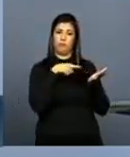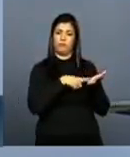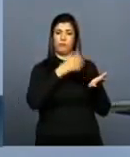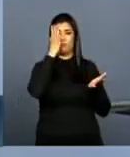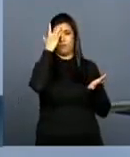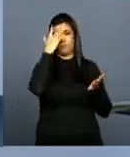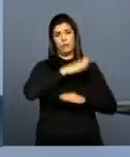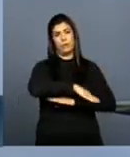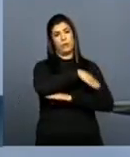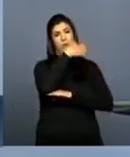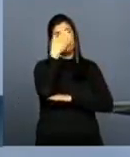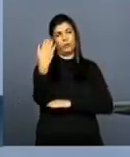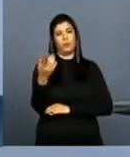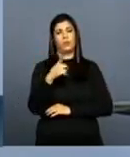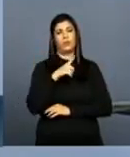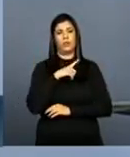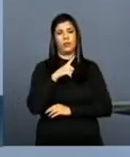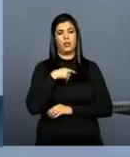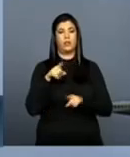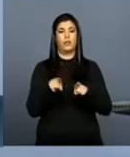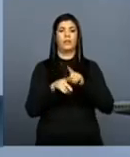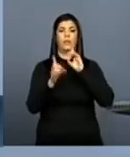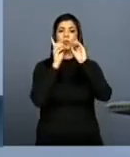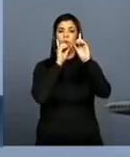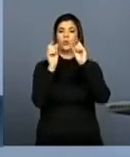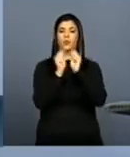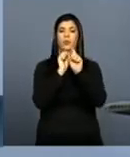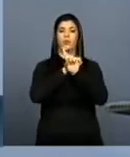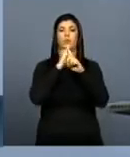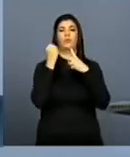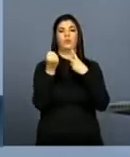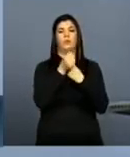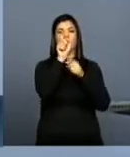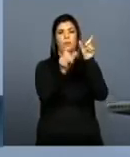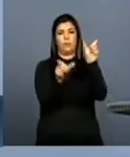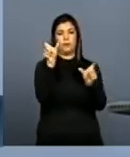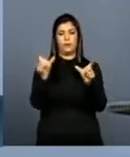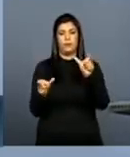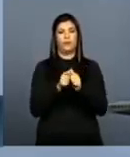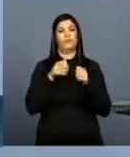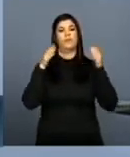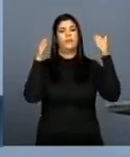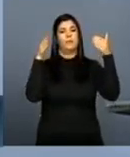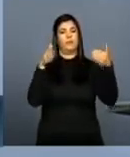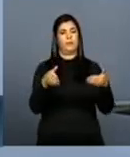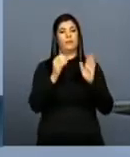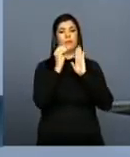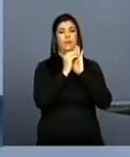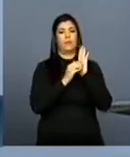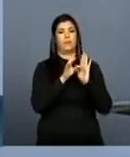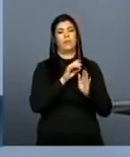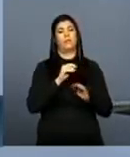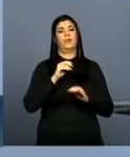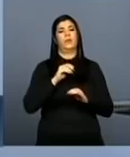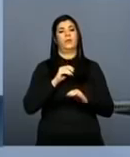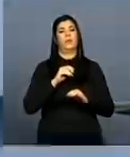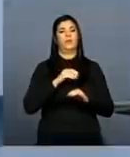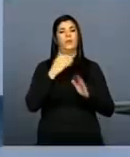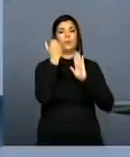longo do dia todo, nós temos os diálogos com a sociedade civil, que fez parte da agenda do Brasil Sem Miséria. Quando a